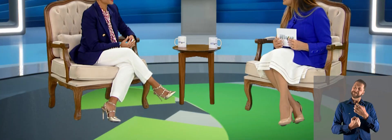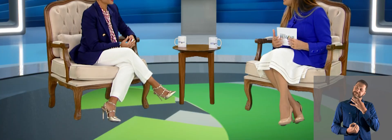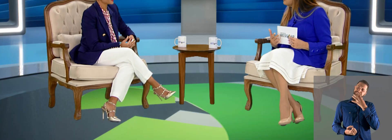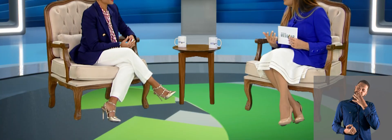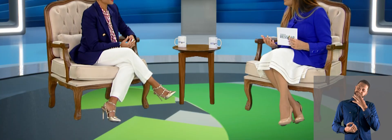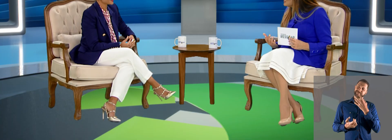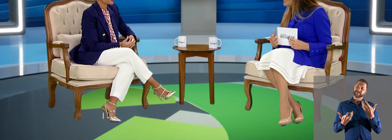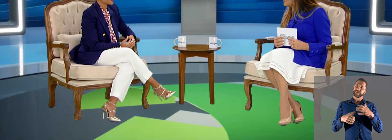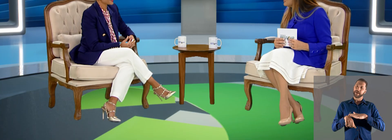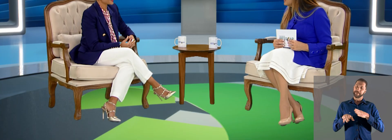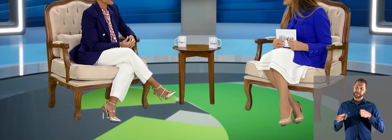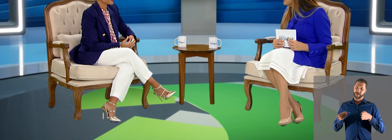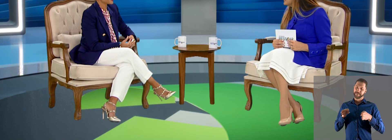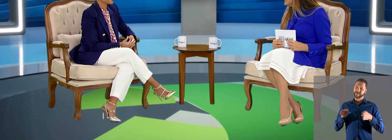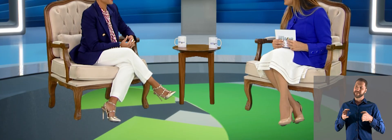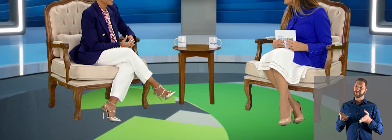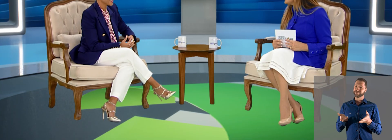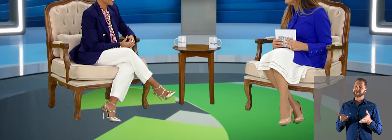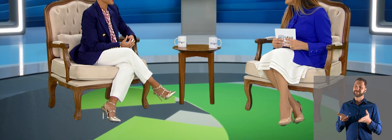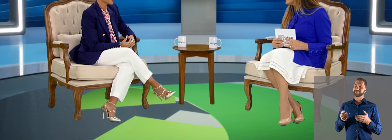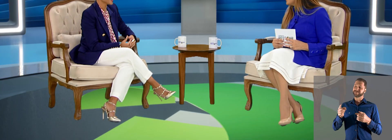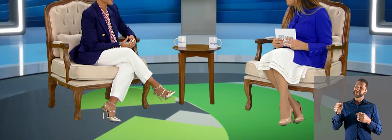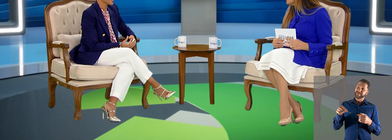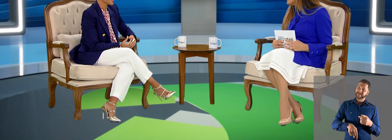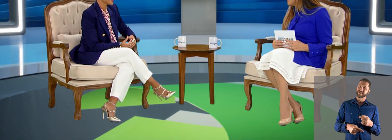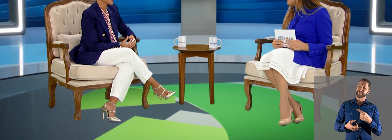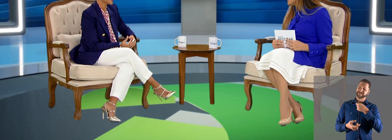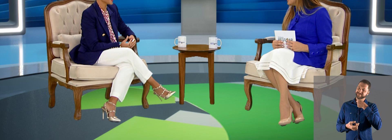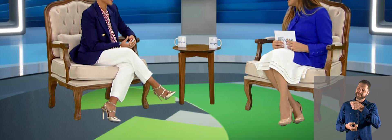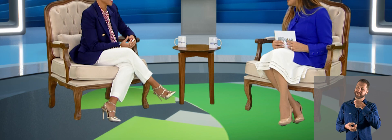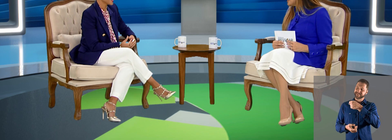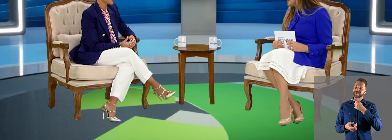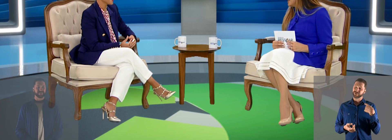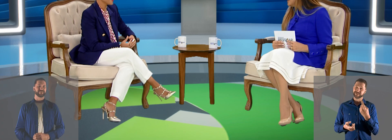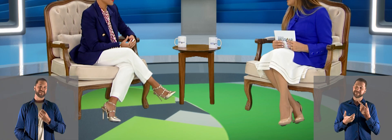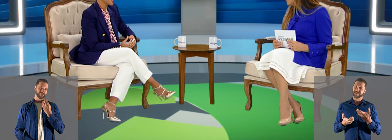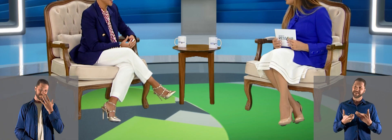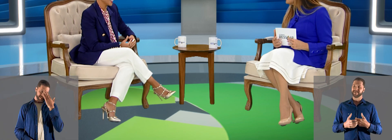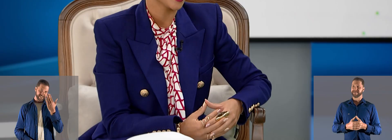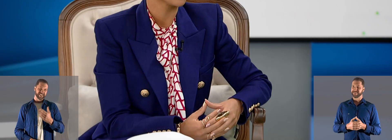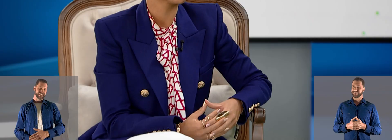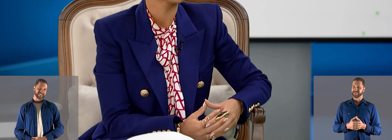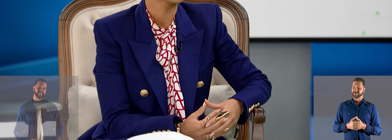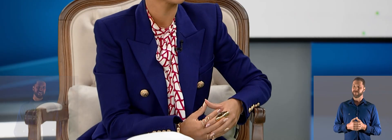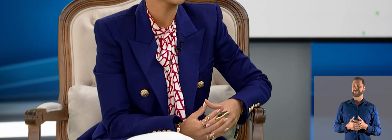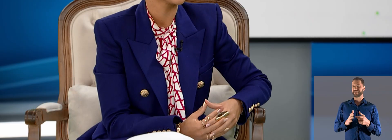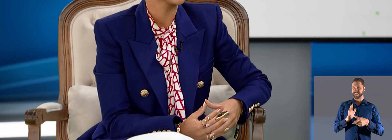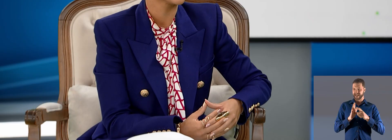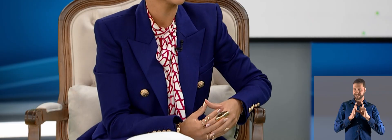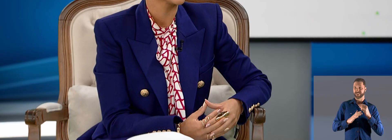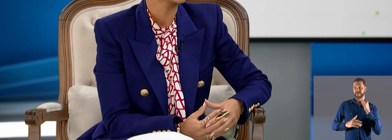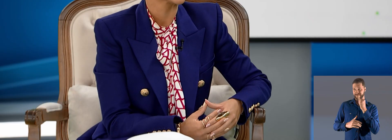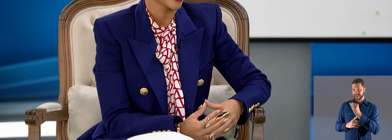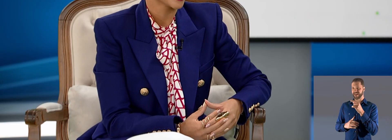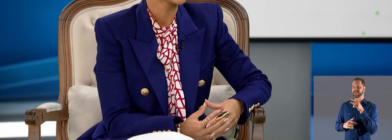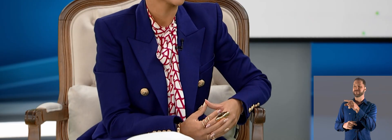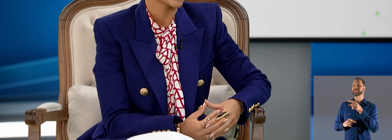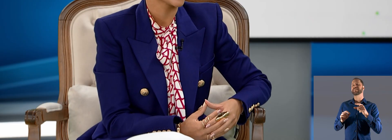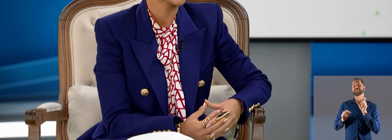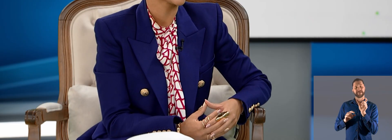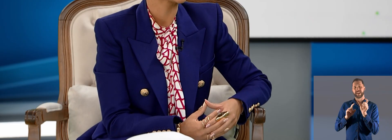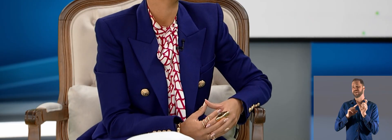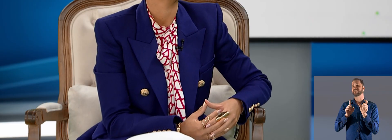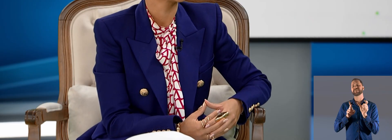e a gente queria muito esse momento de você vir aqui contar para gente e como eu te falei vamos começar falando